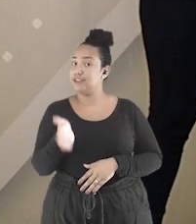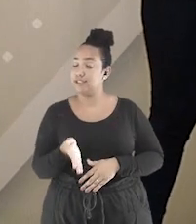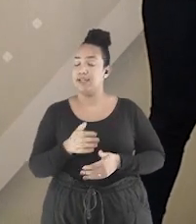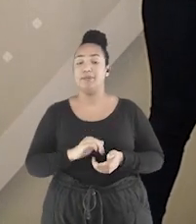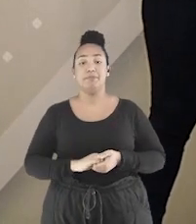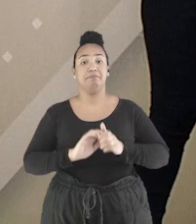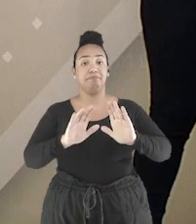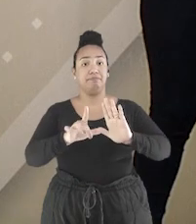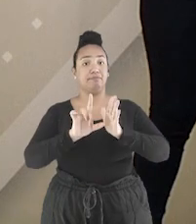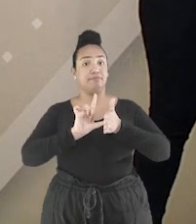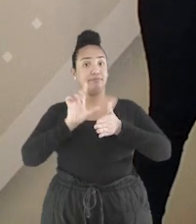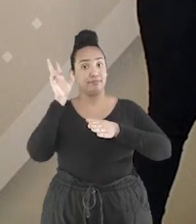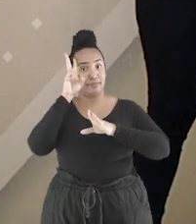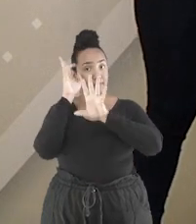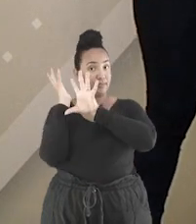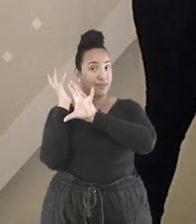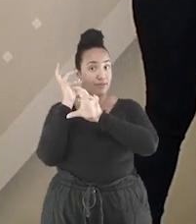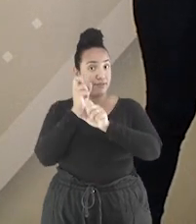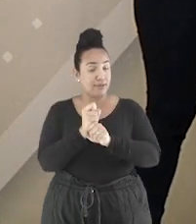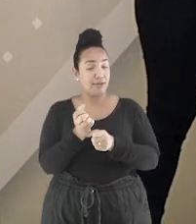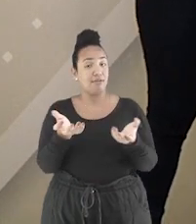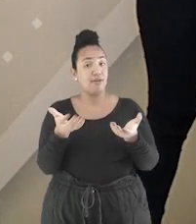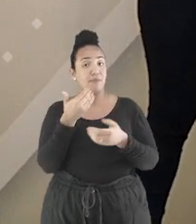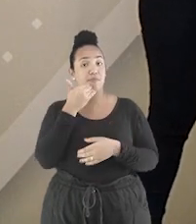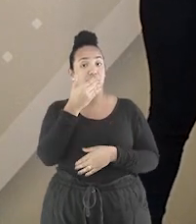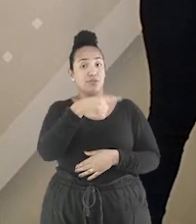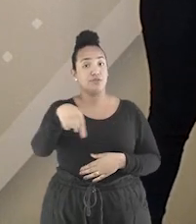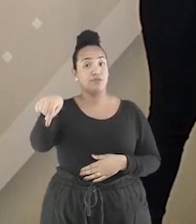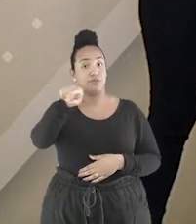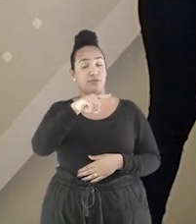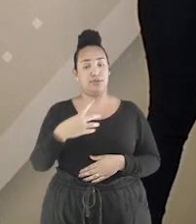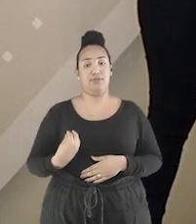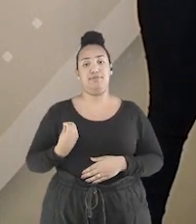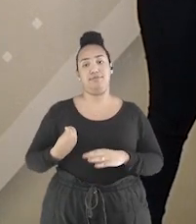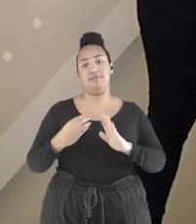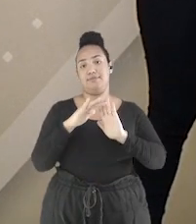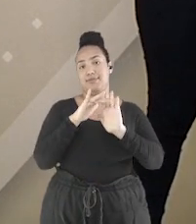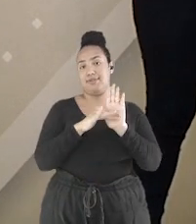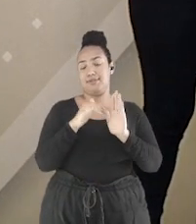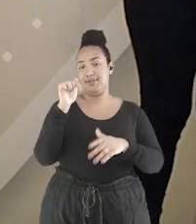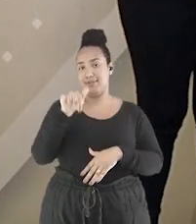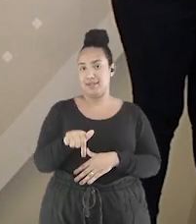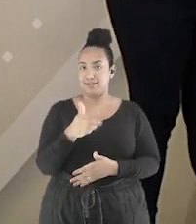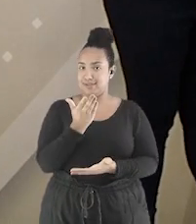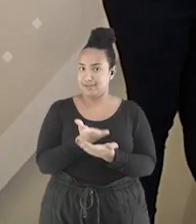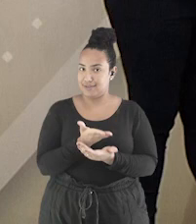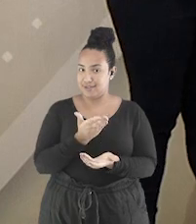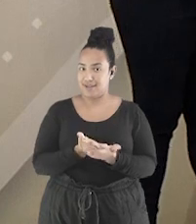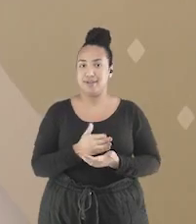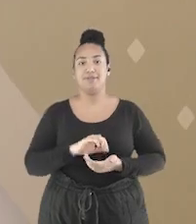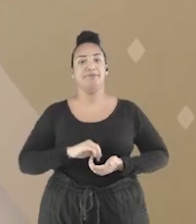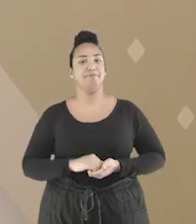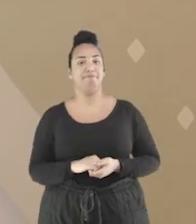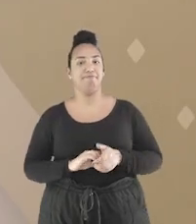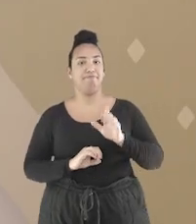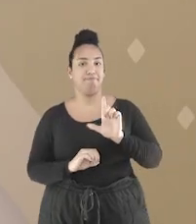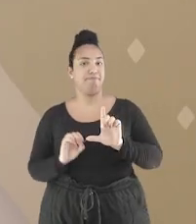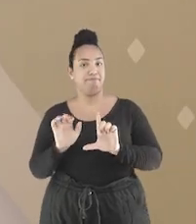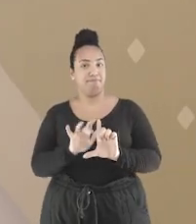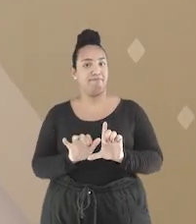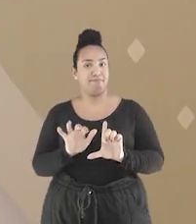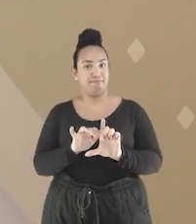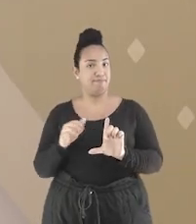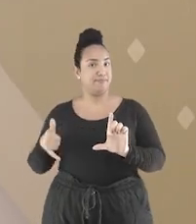E antes da nossa revisão, quero lembrar vocês de registrar a presença aqui na nossa aula de hoje. É só